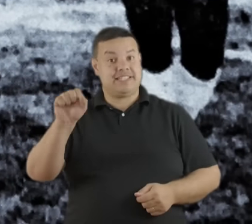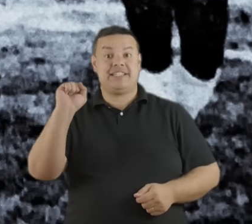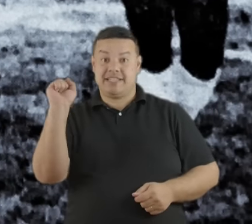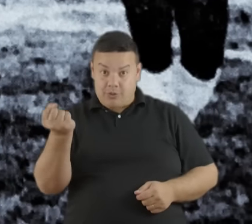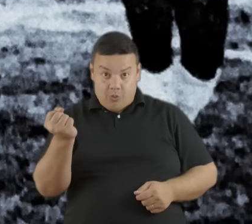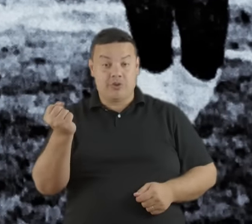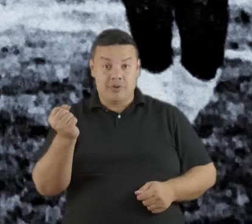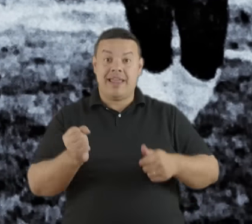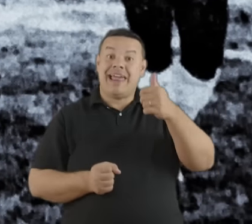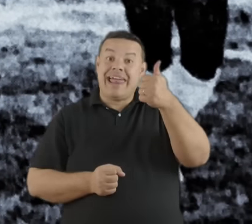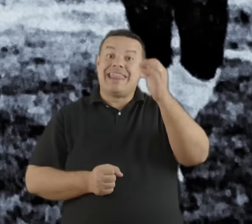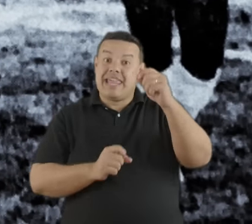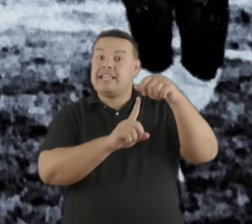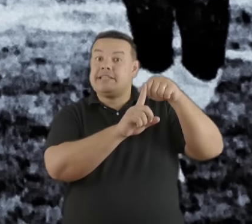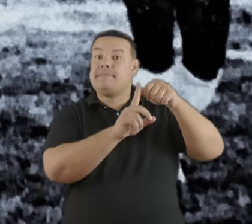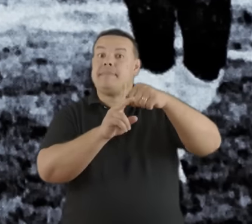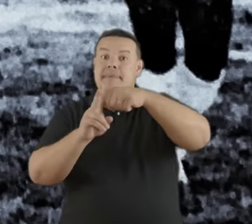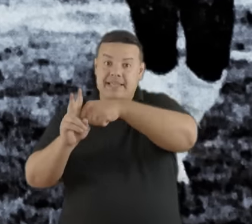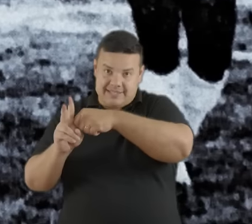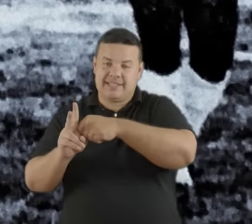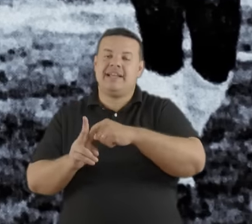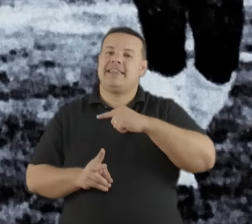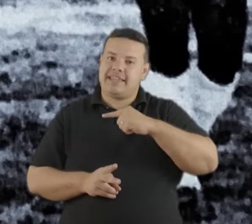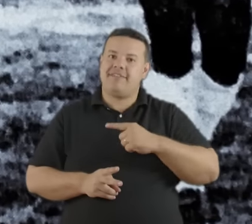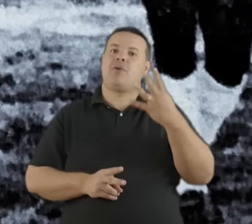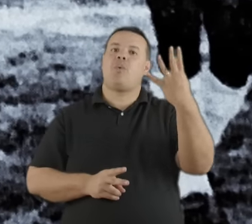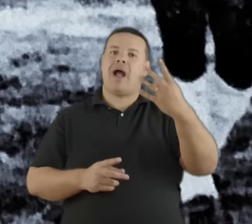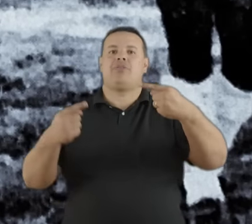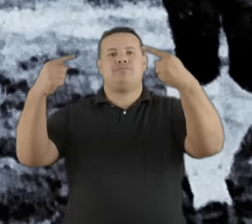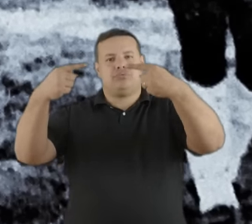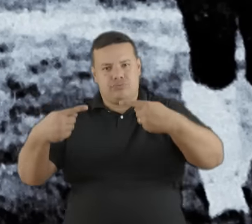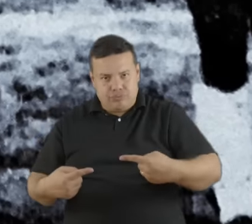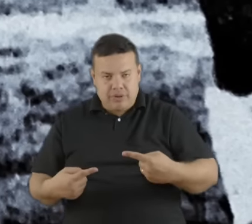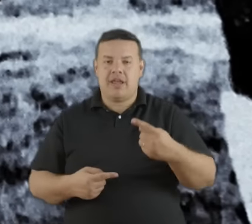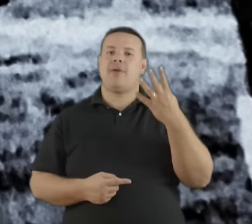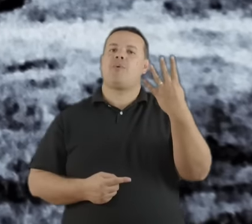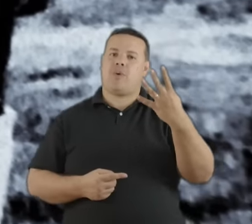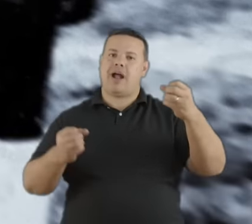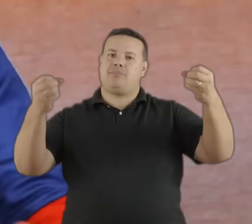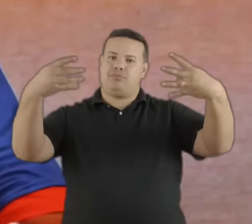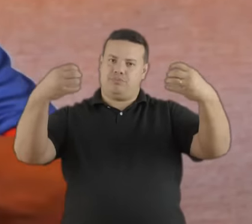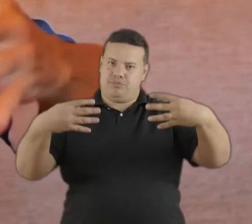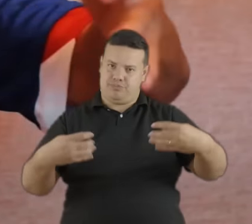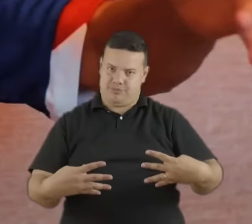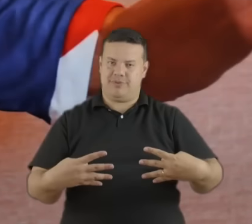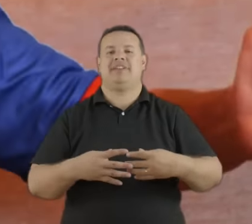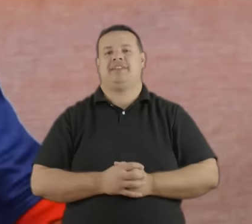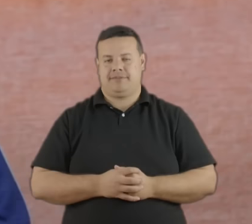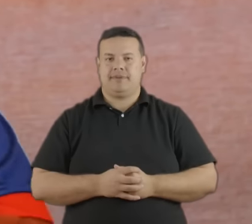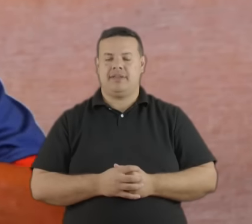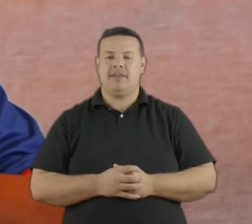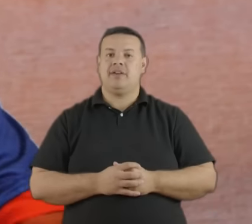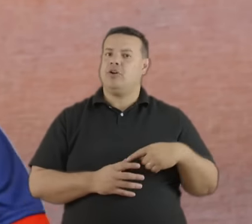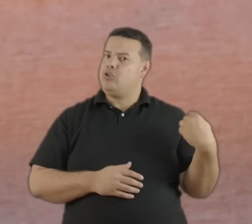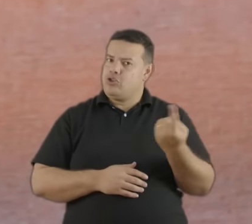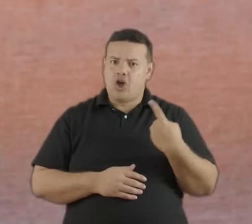mais longos da história. Foram 10 meses de disputa, com 4 turnos e 4 quadrangulares. O time tinha aquela